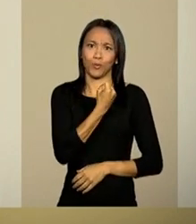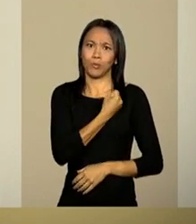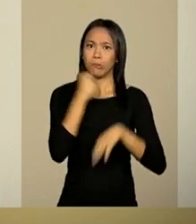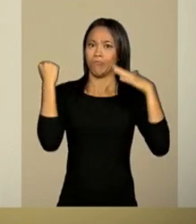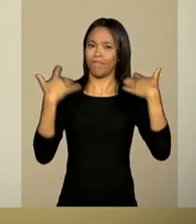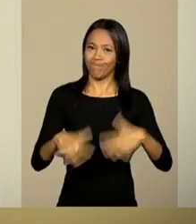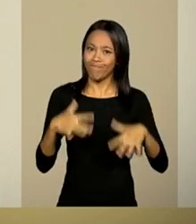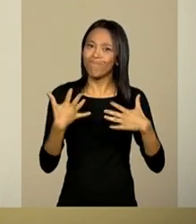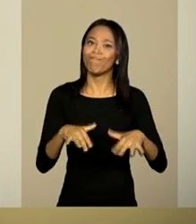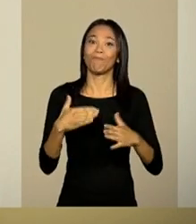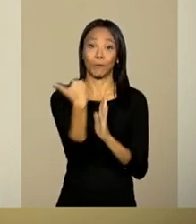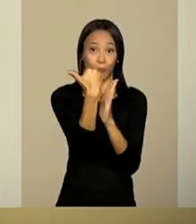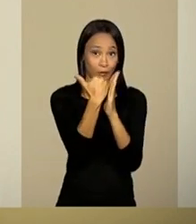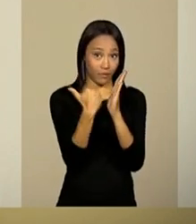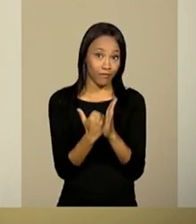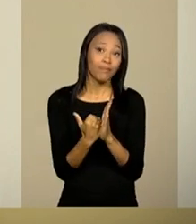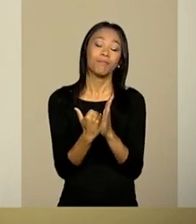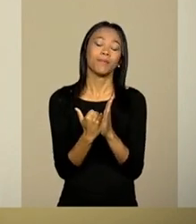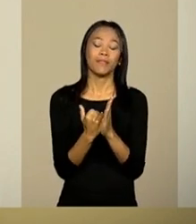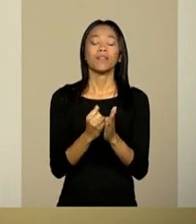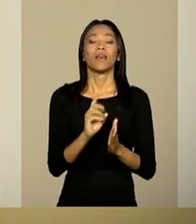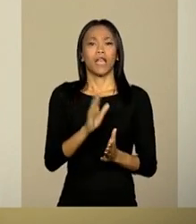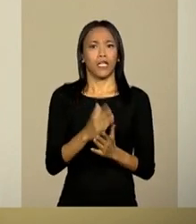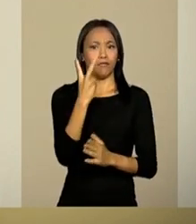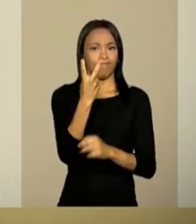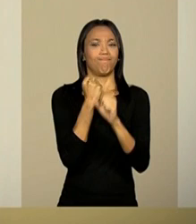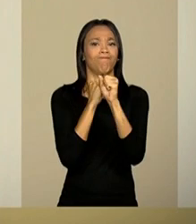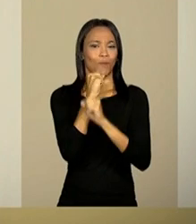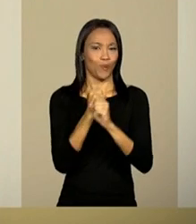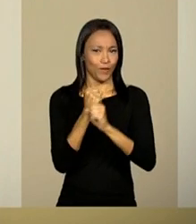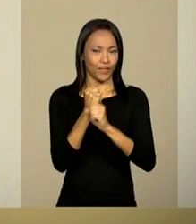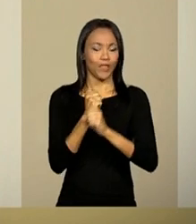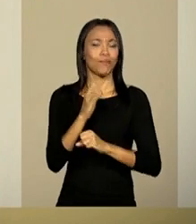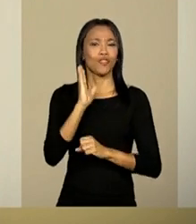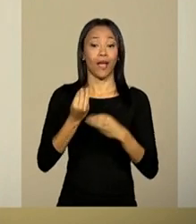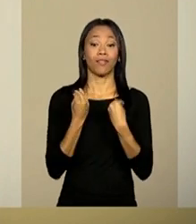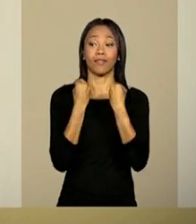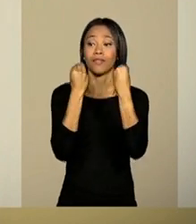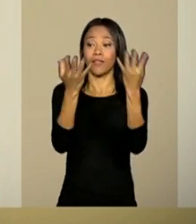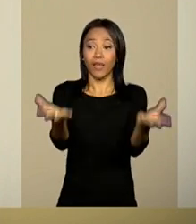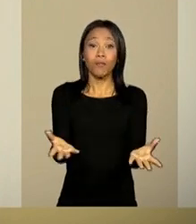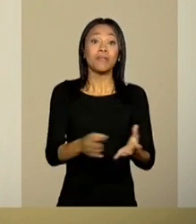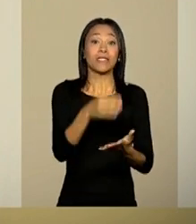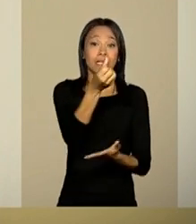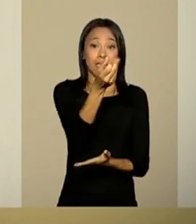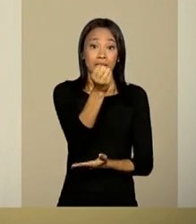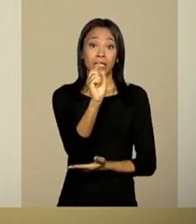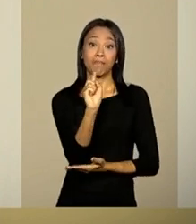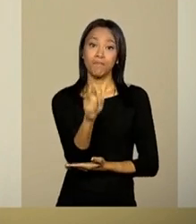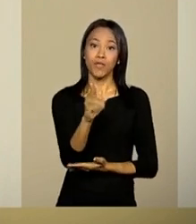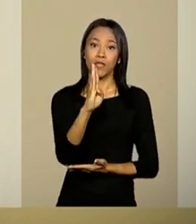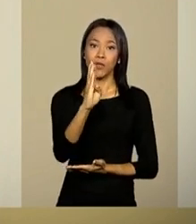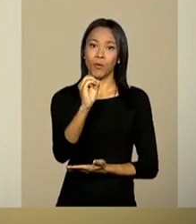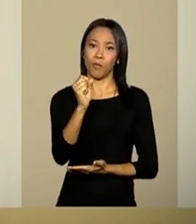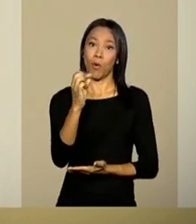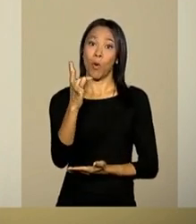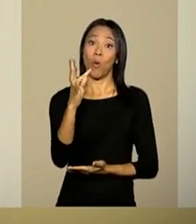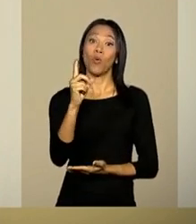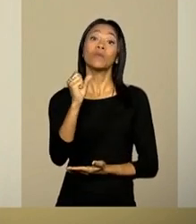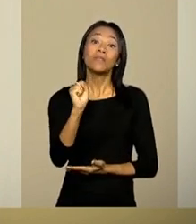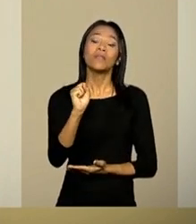extraordinária do Ciência sem Fronteiras em dois anos concedemos 60.000 bolsas para jovens